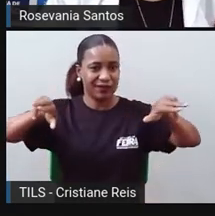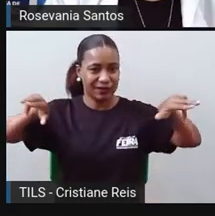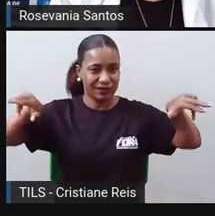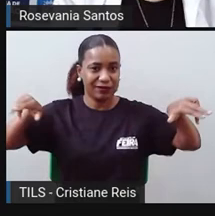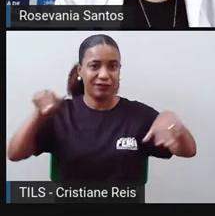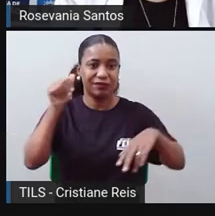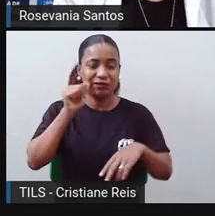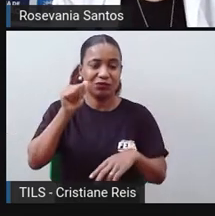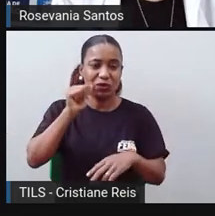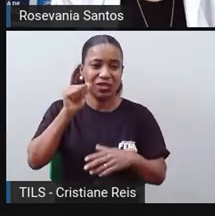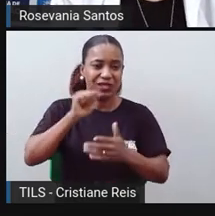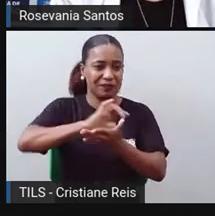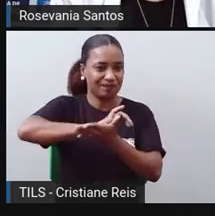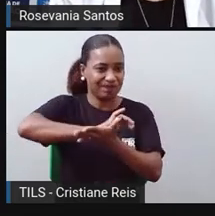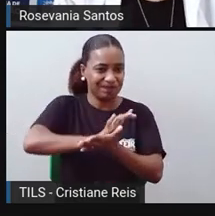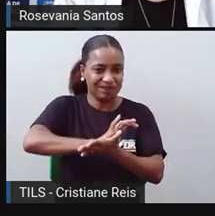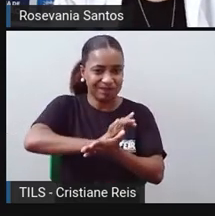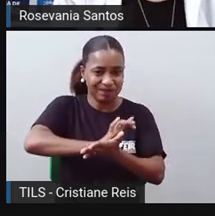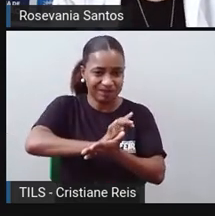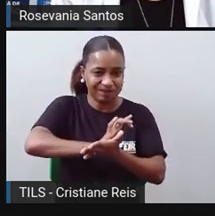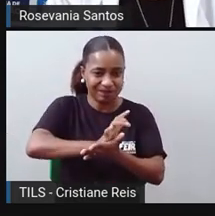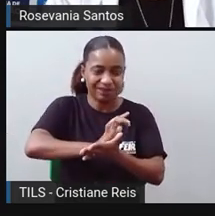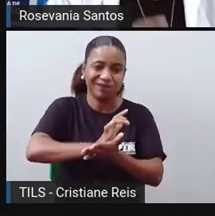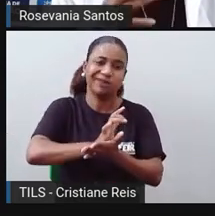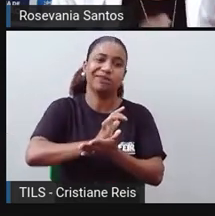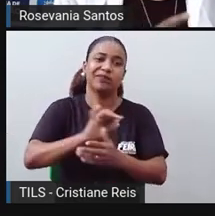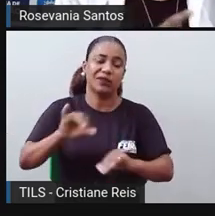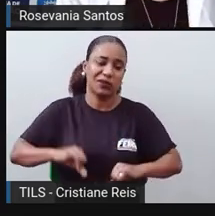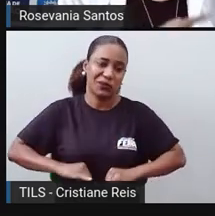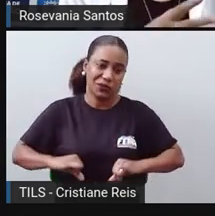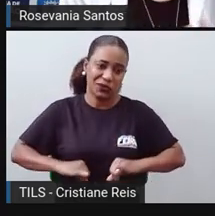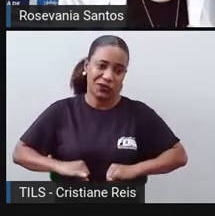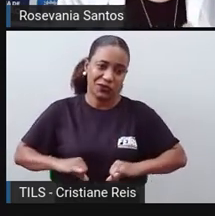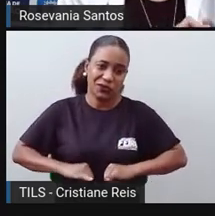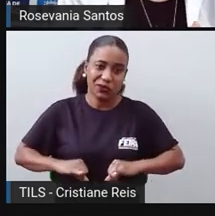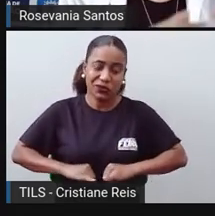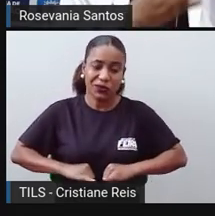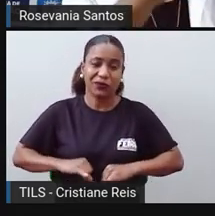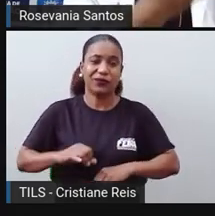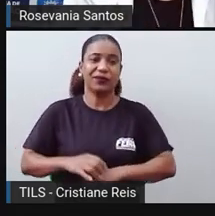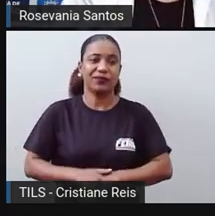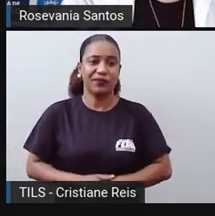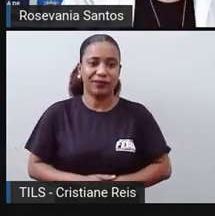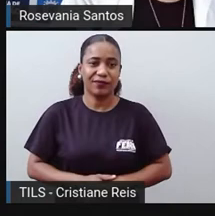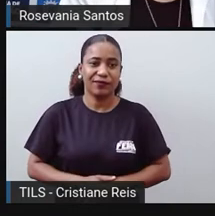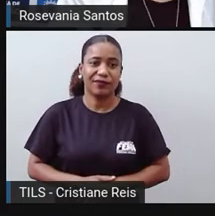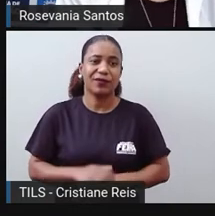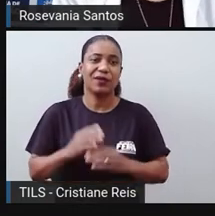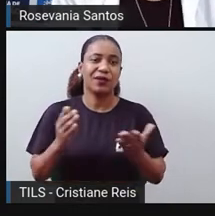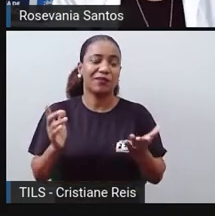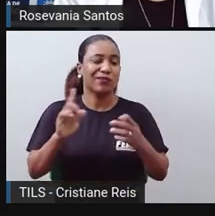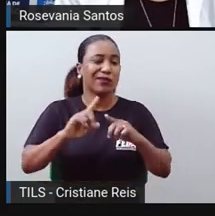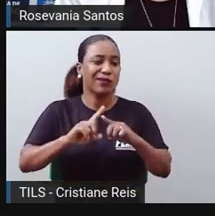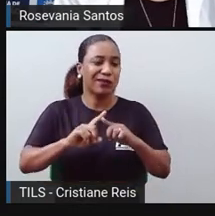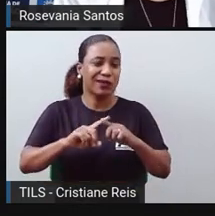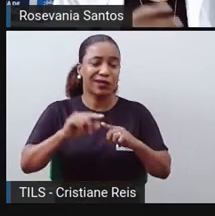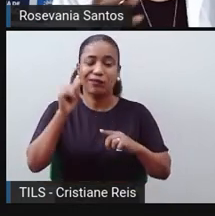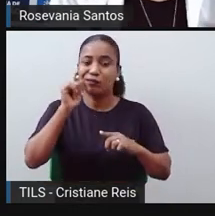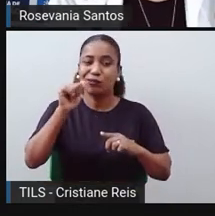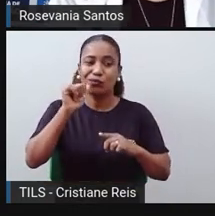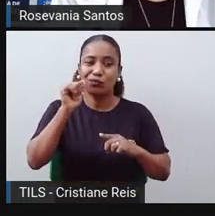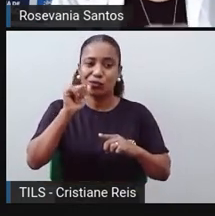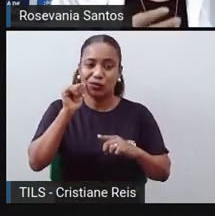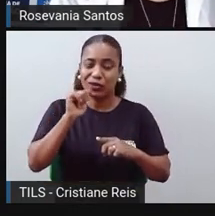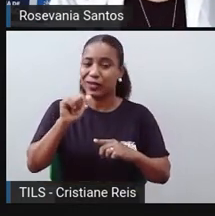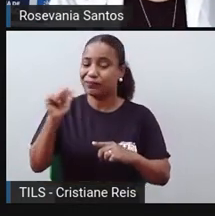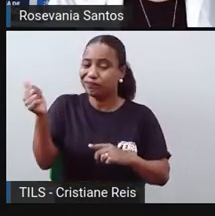mulheres sofrem muito, né, nessa cultura também, porque elas praticamente não têm quase que espaço aí, né? Ela não tem